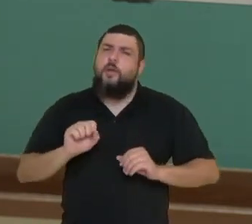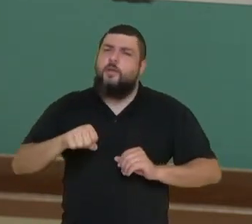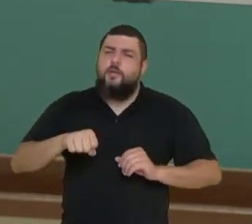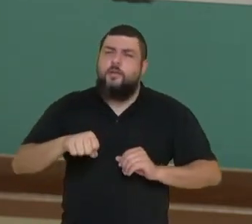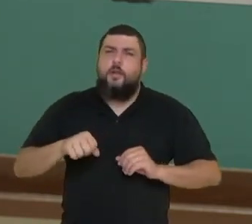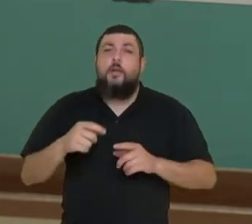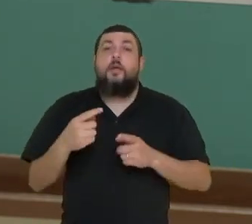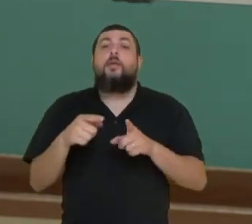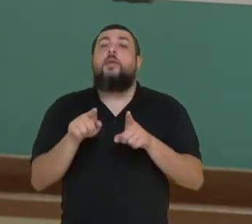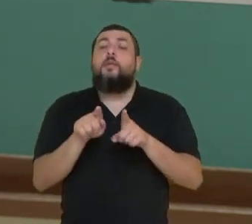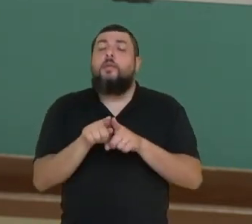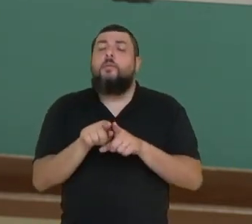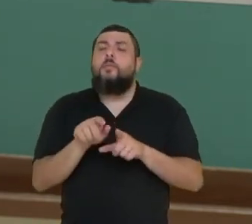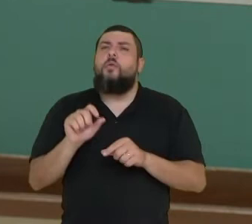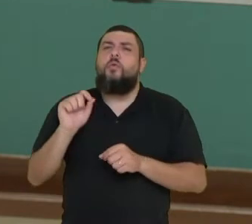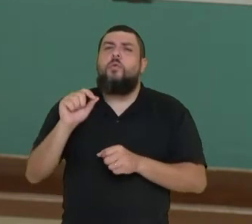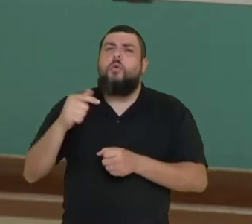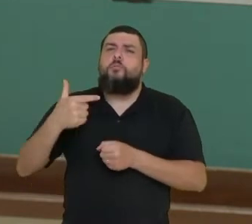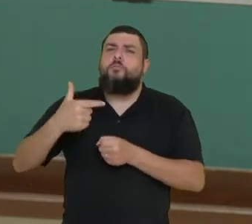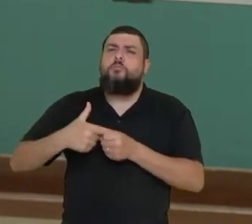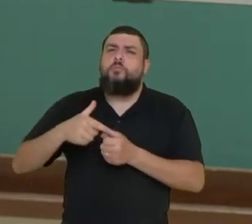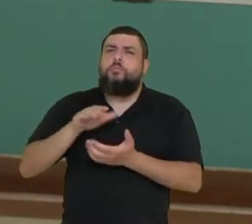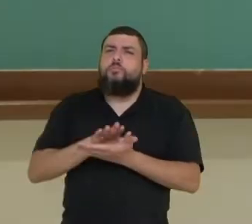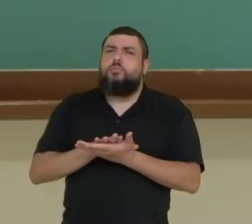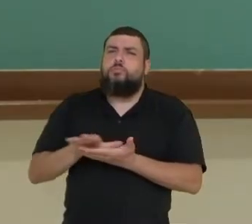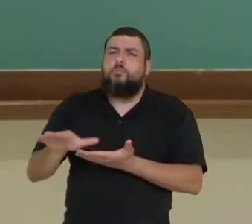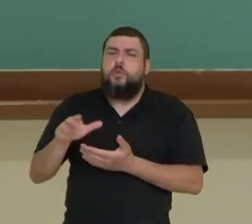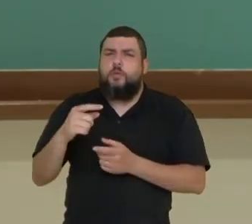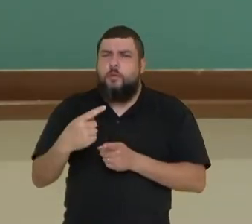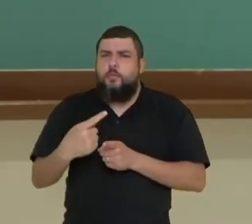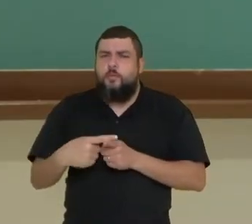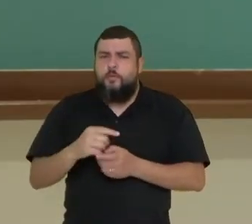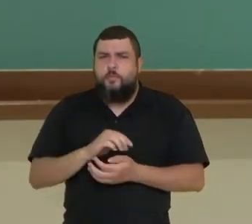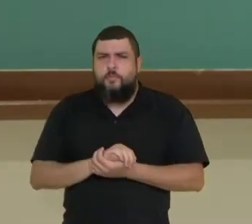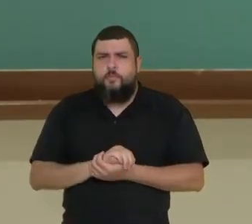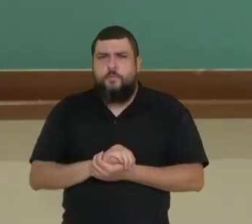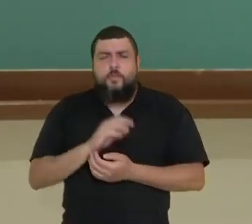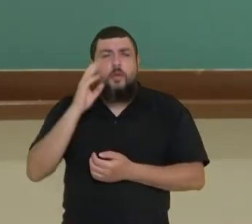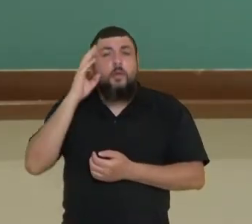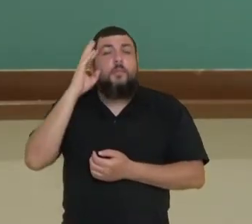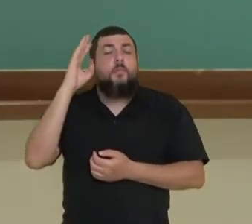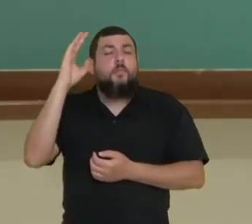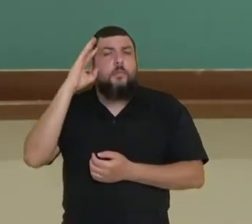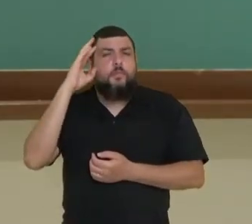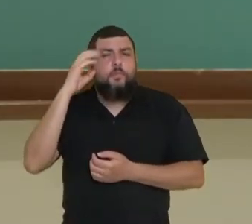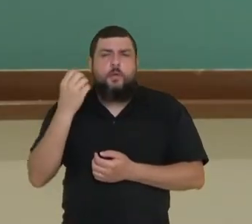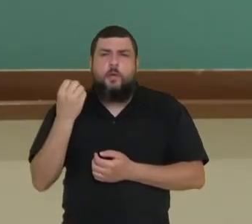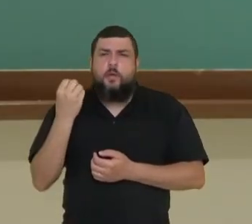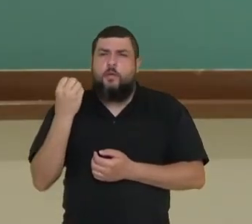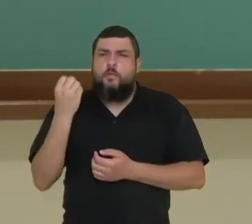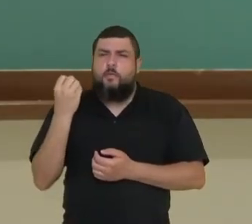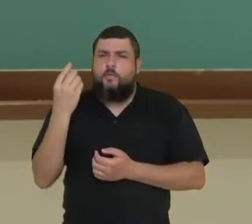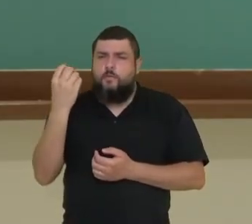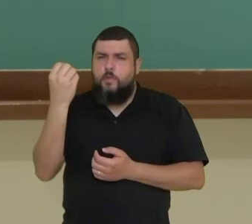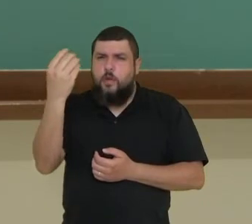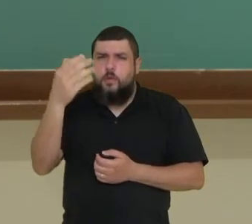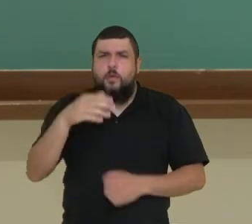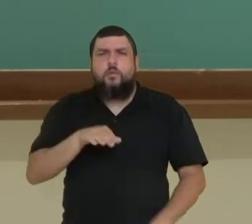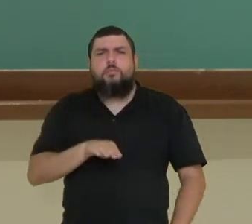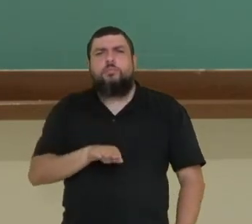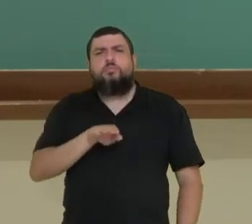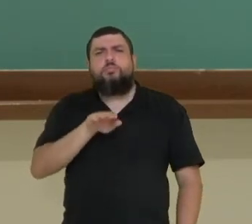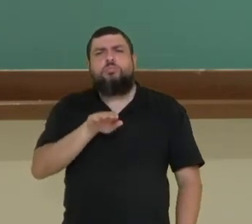deles é a questão do consumo de combustível. Por quê? É só você imaginar um veículo de viagem, ele só está em estrada,